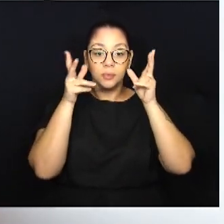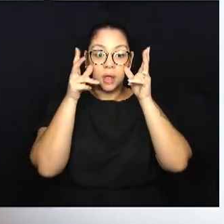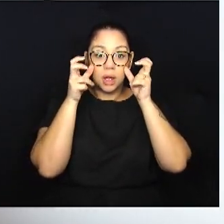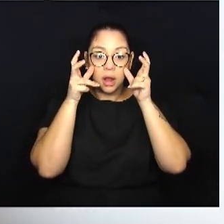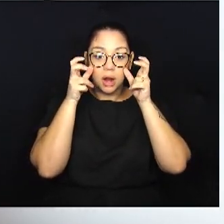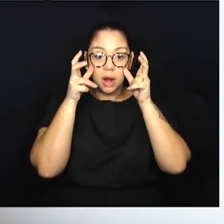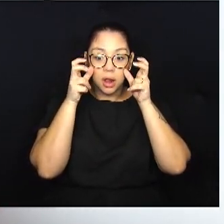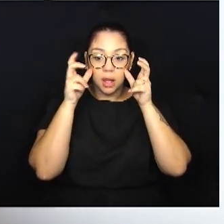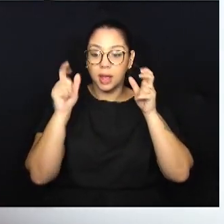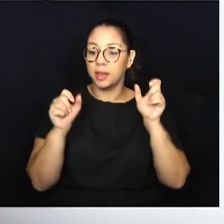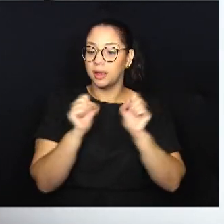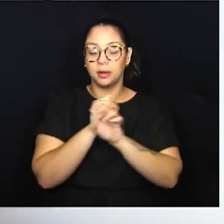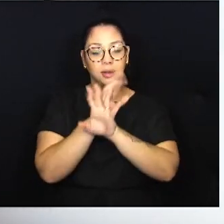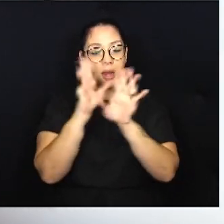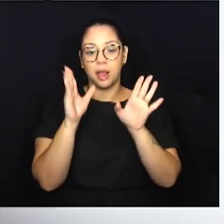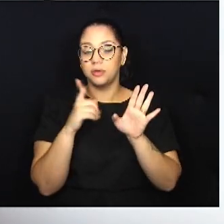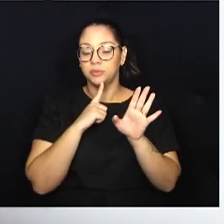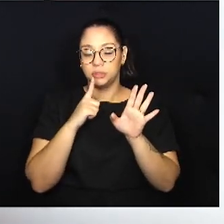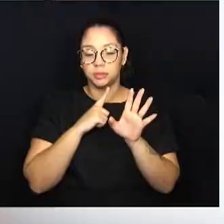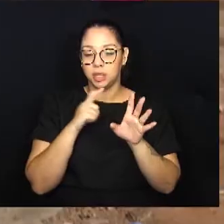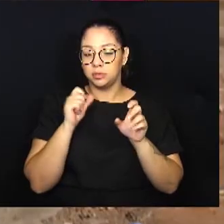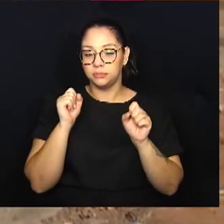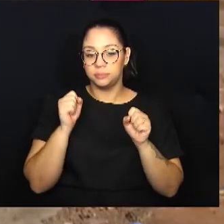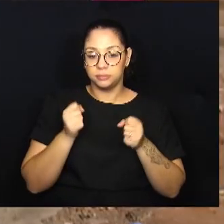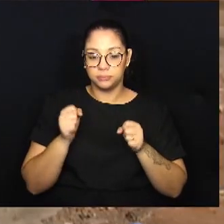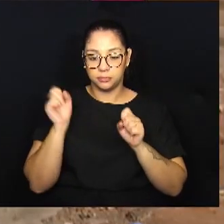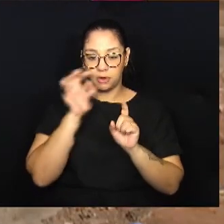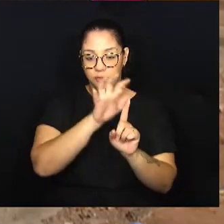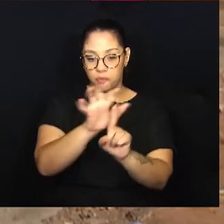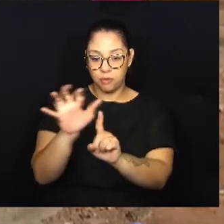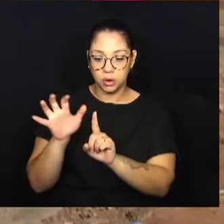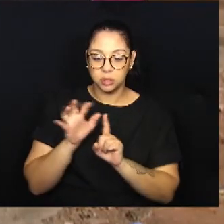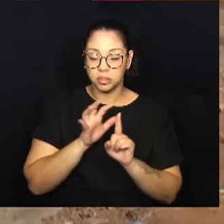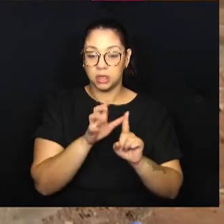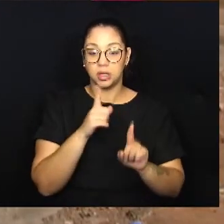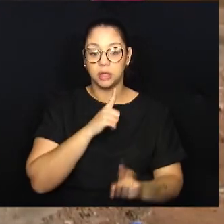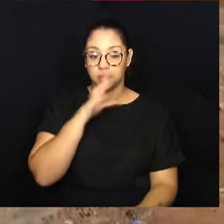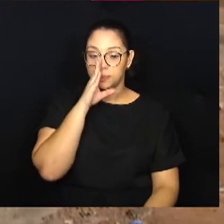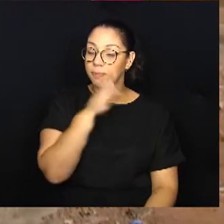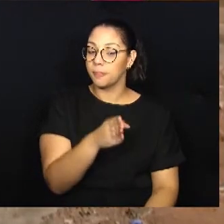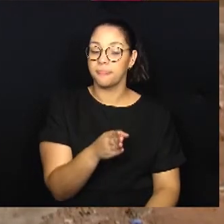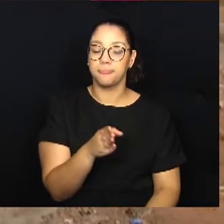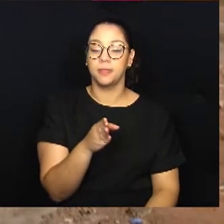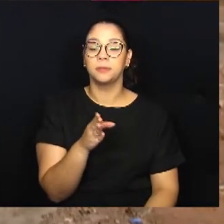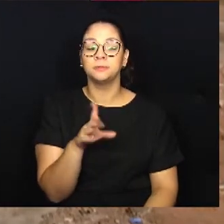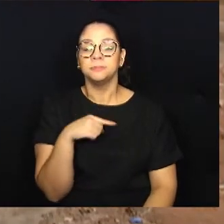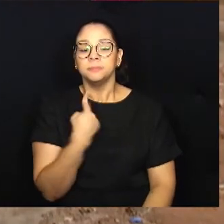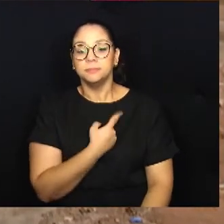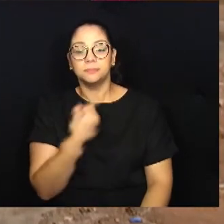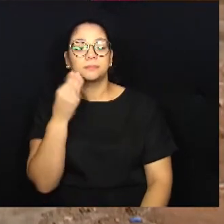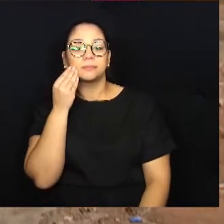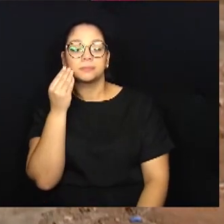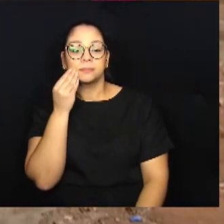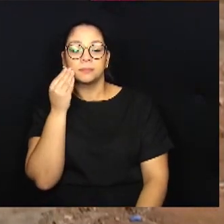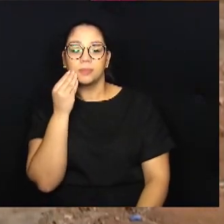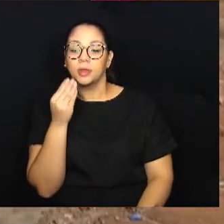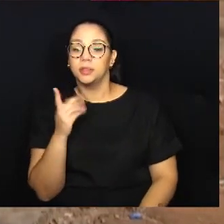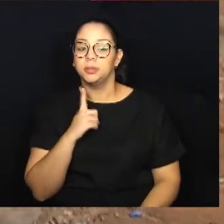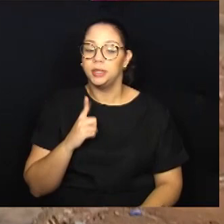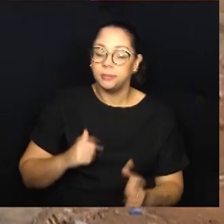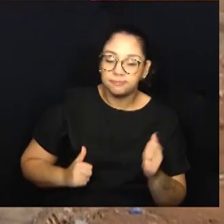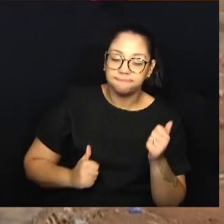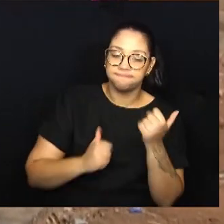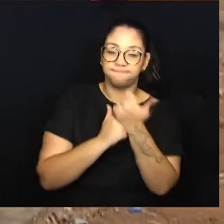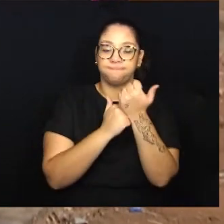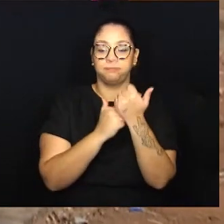muito, sabe, que atinge e vai no ponto, né? Então, a gente buscou, né, dar esse grito junto com o